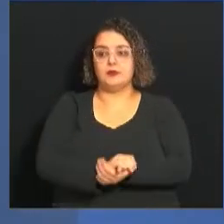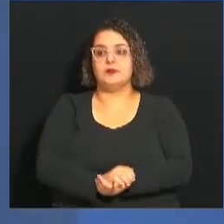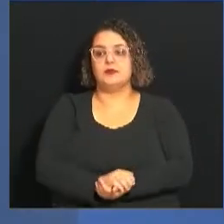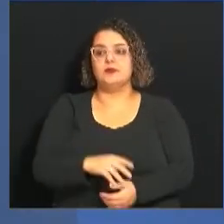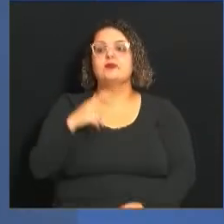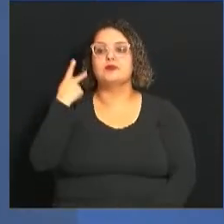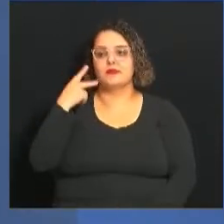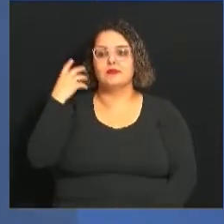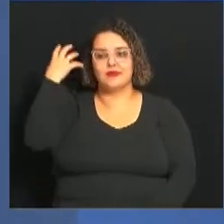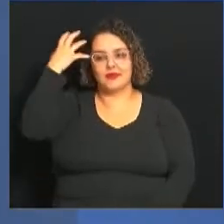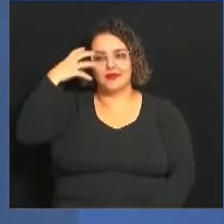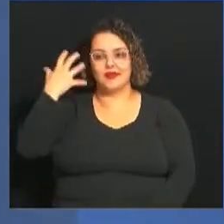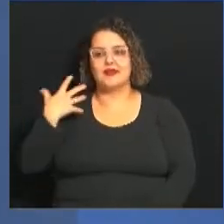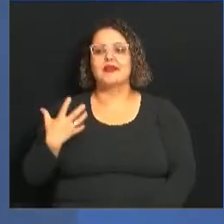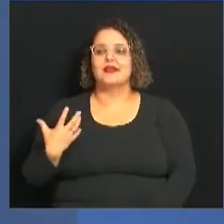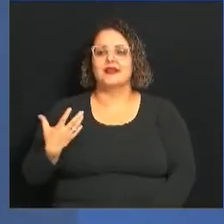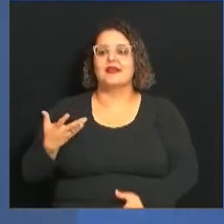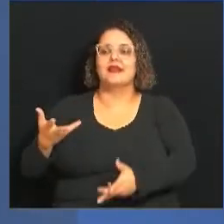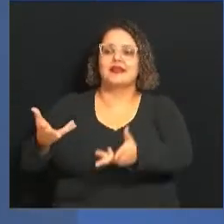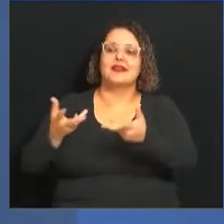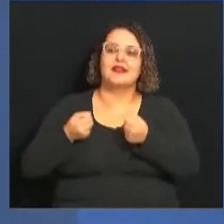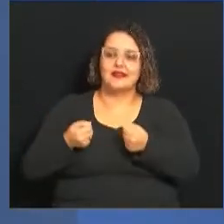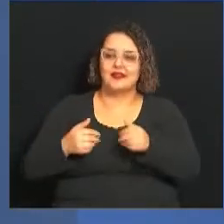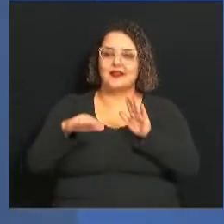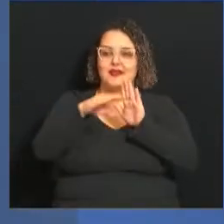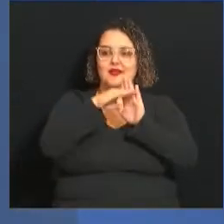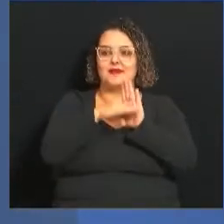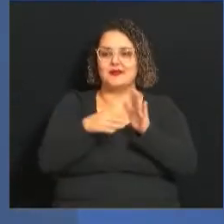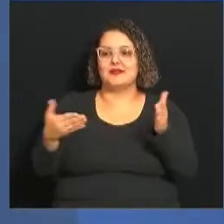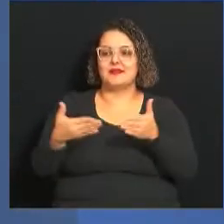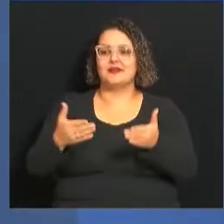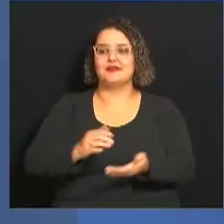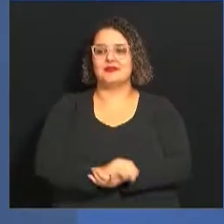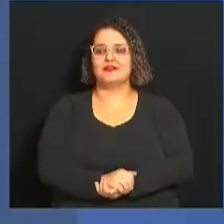Guida Calisto é a convidada do Em Pauta de hoje.